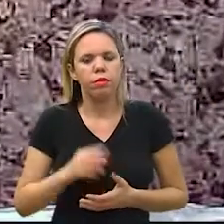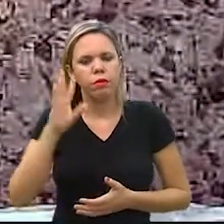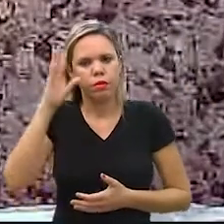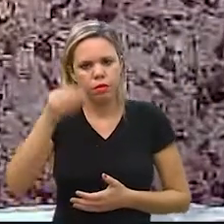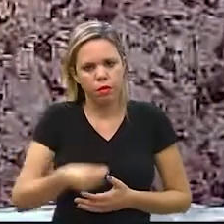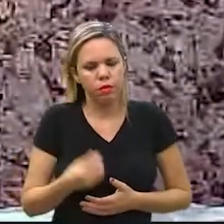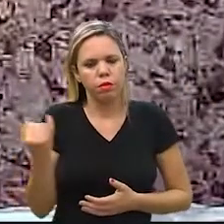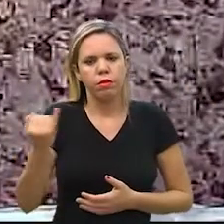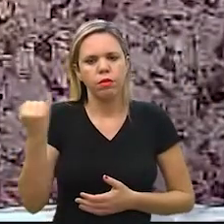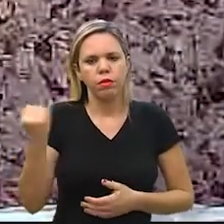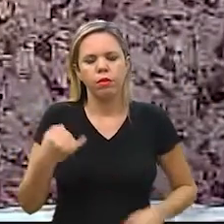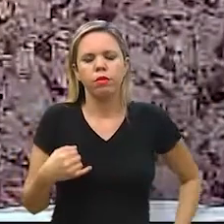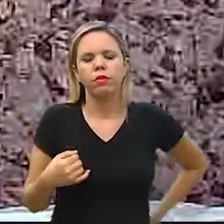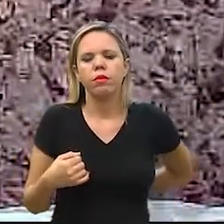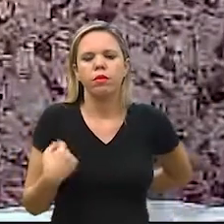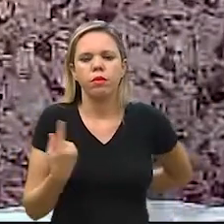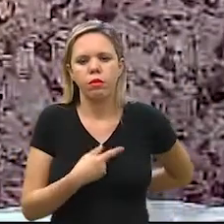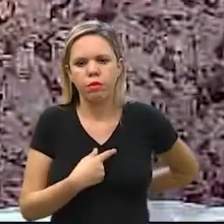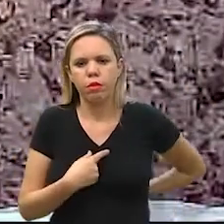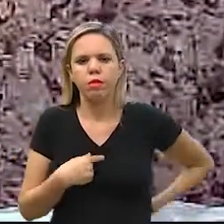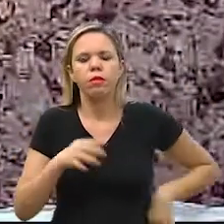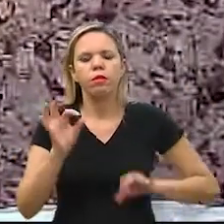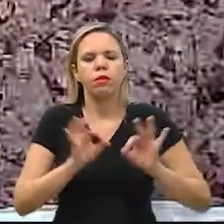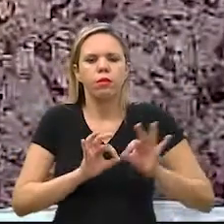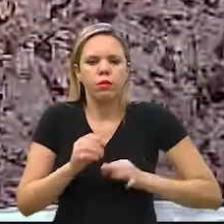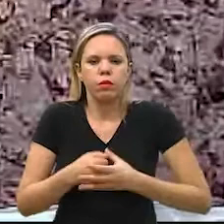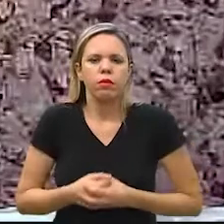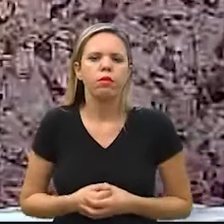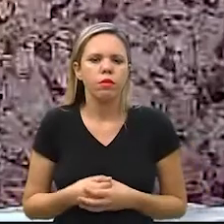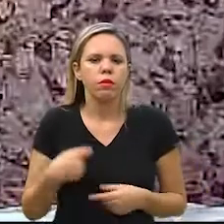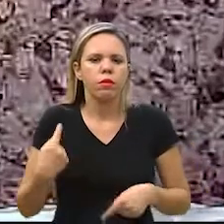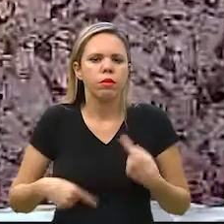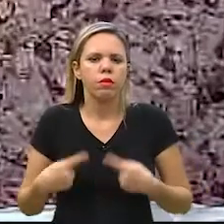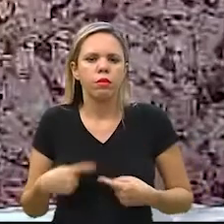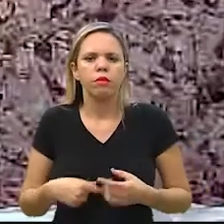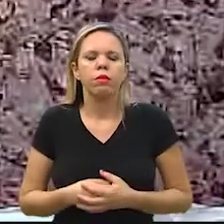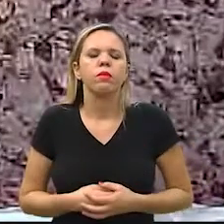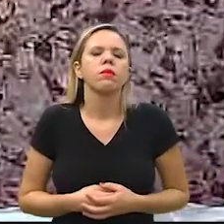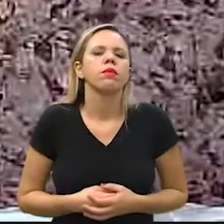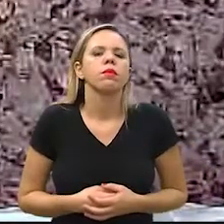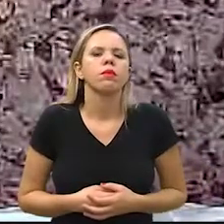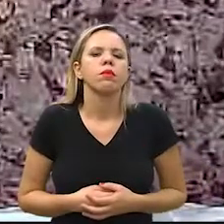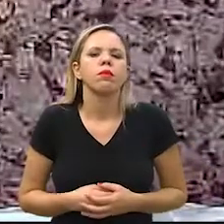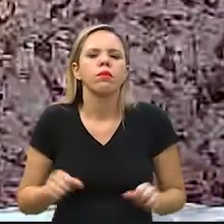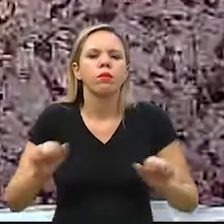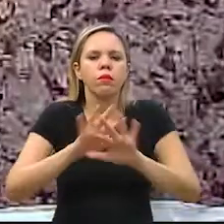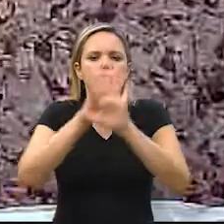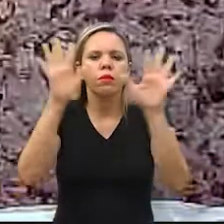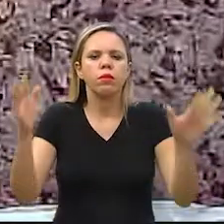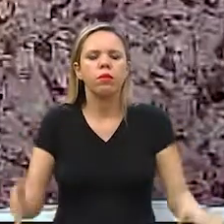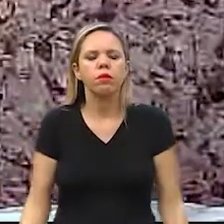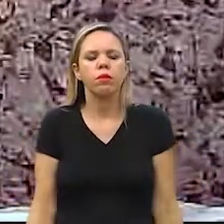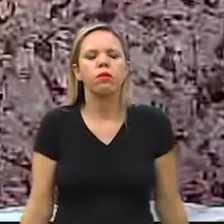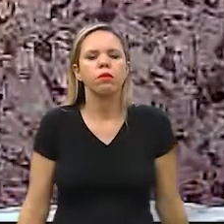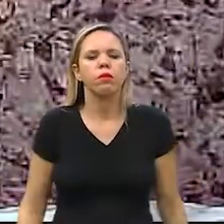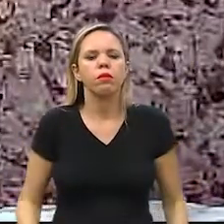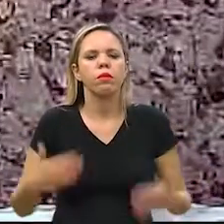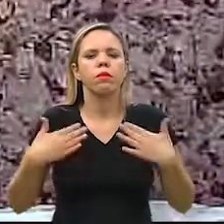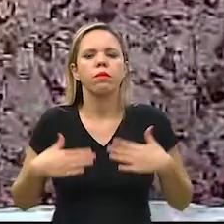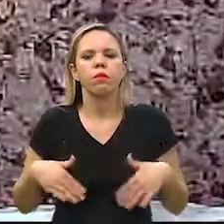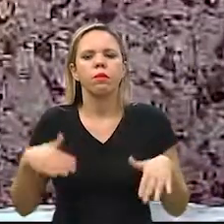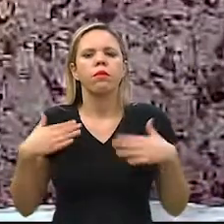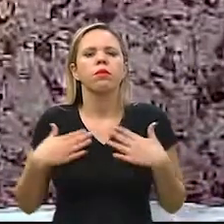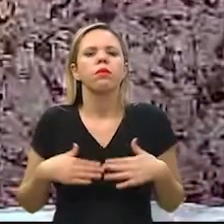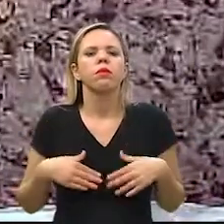que é muito importante e nós estamos nos preparando para discutir com muita clareza, com muita